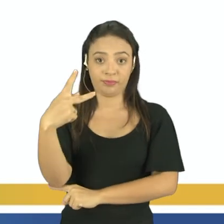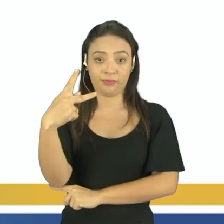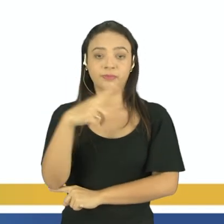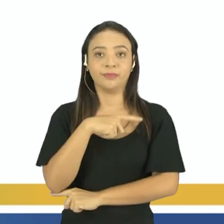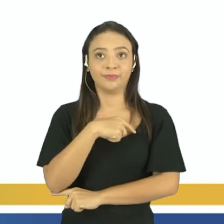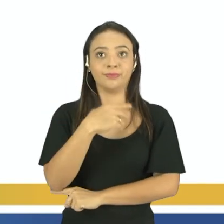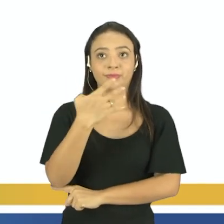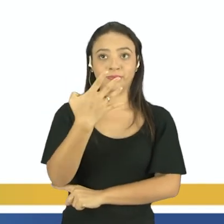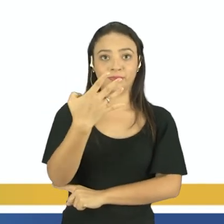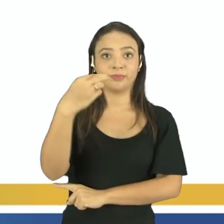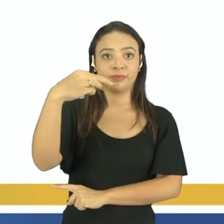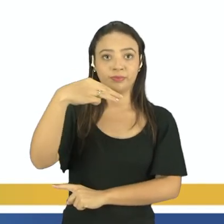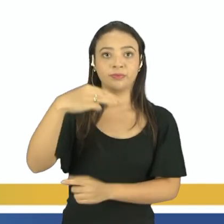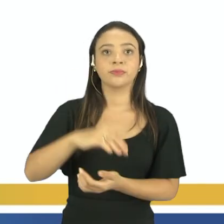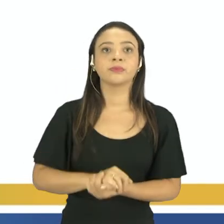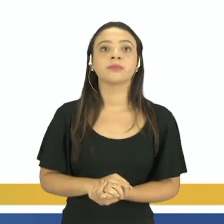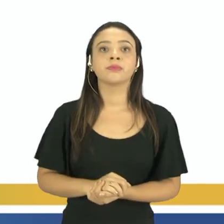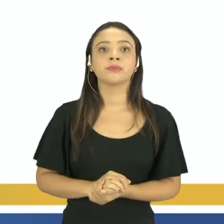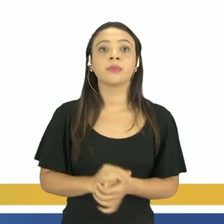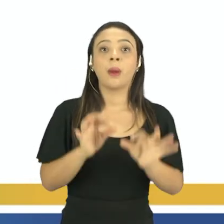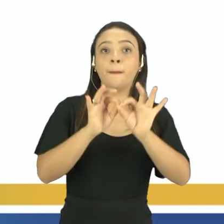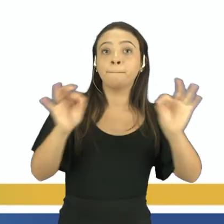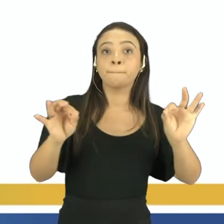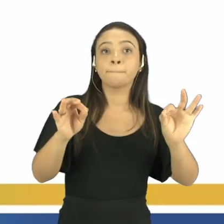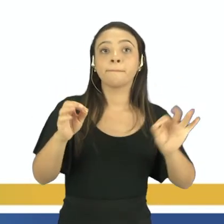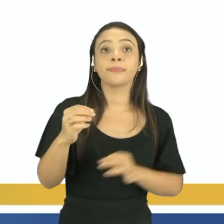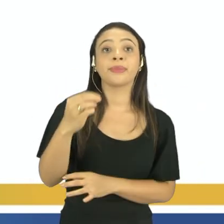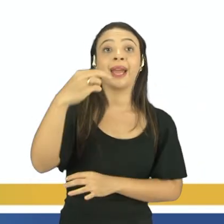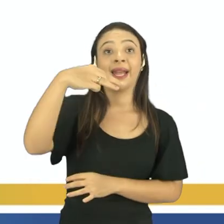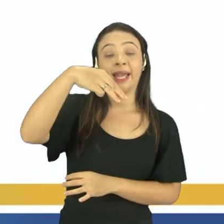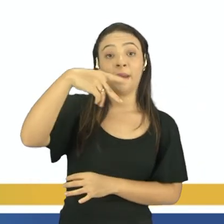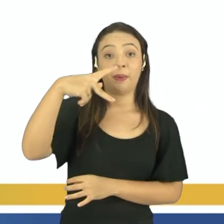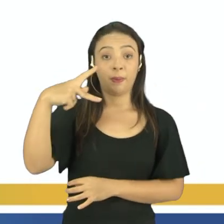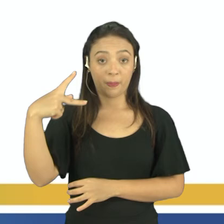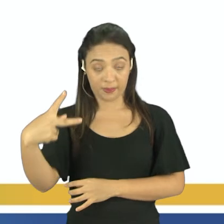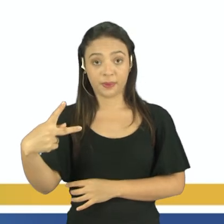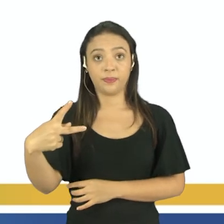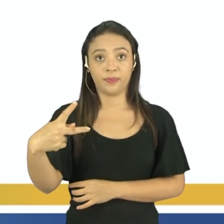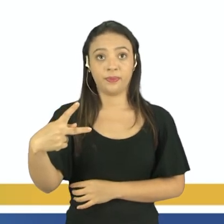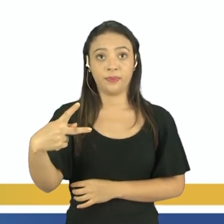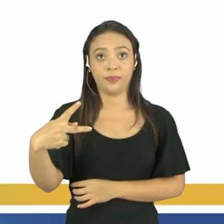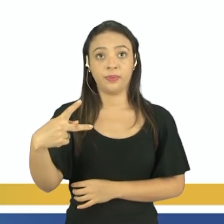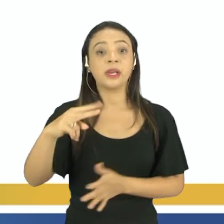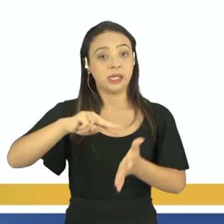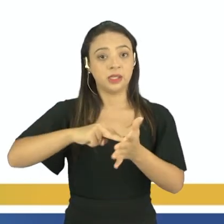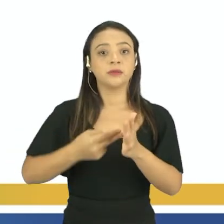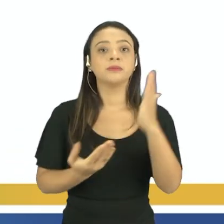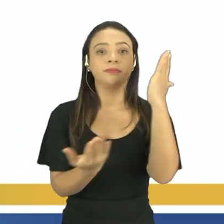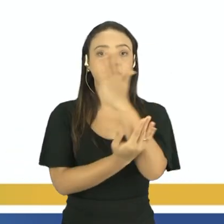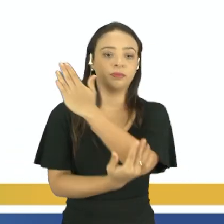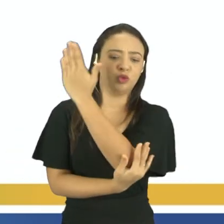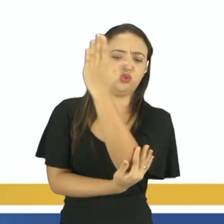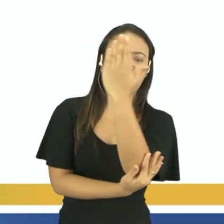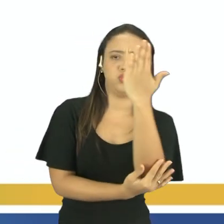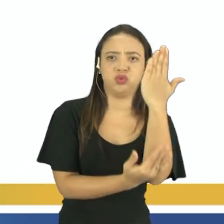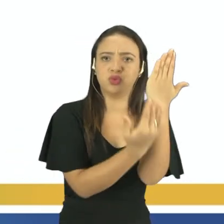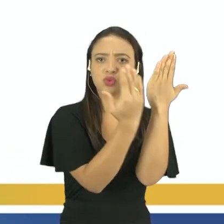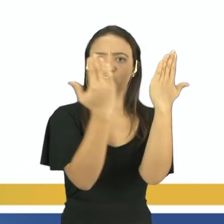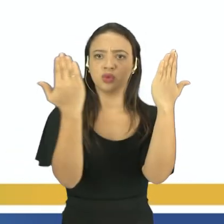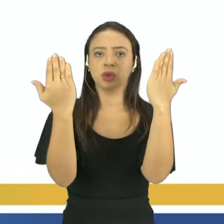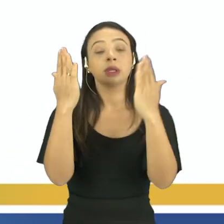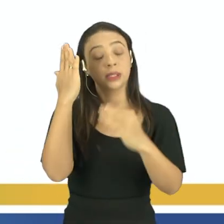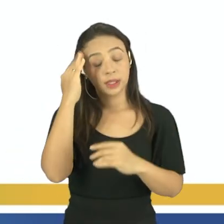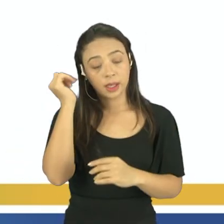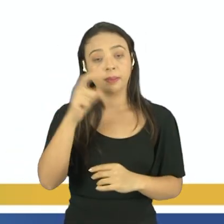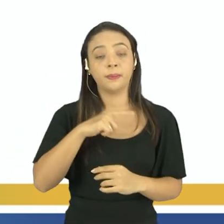metros, certo? O segmento MP, que é o segmento aí do pedacinho aí que representa a cerca, né? Que a gente sabe já que mede